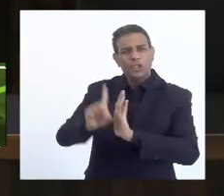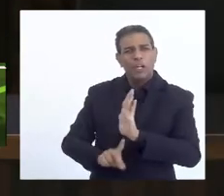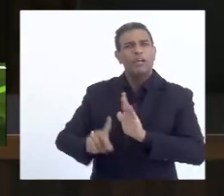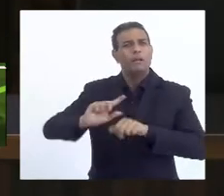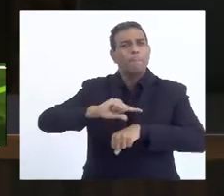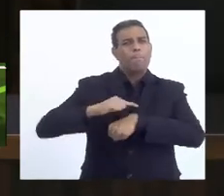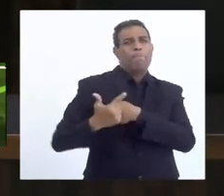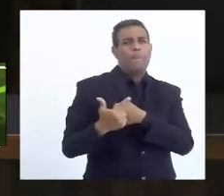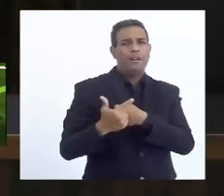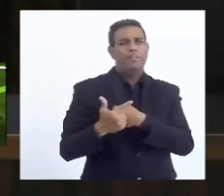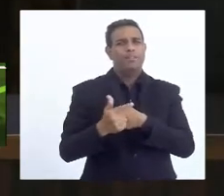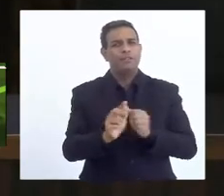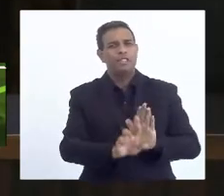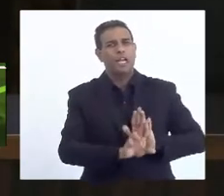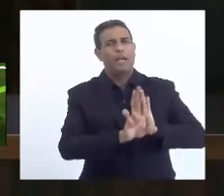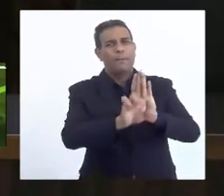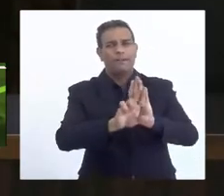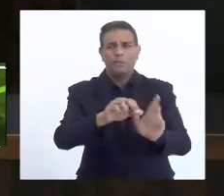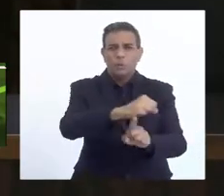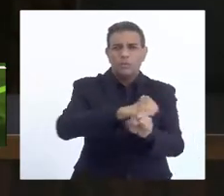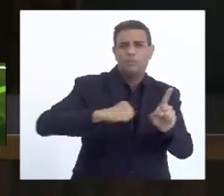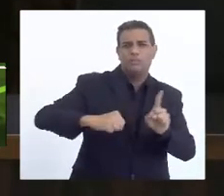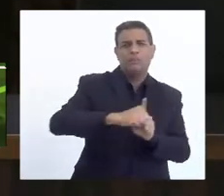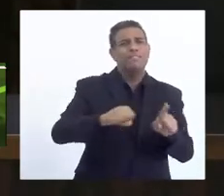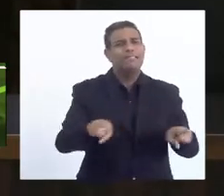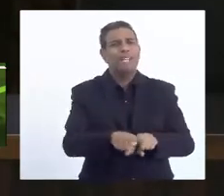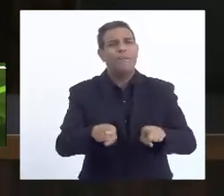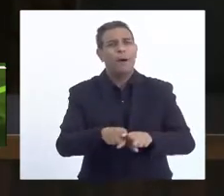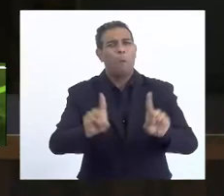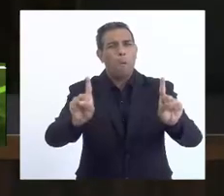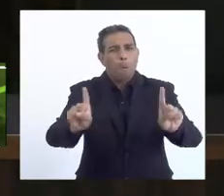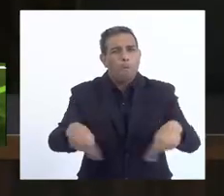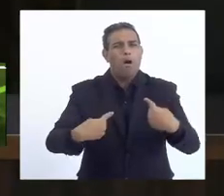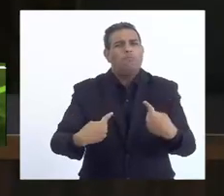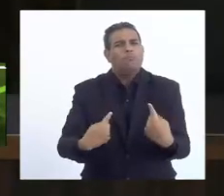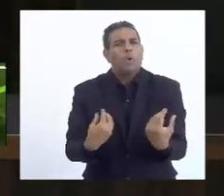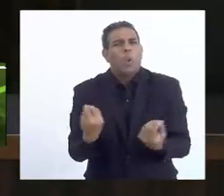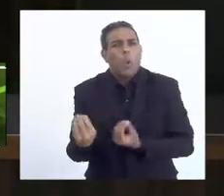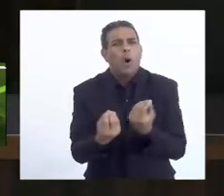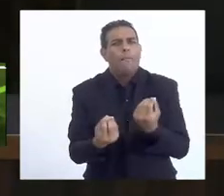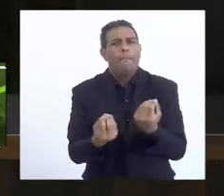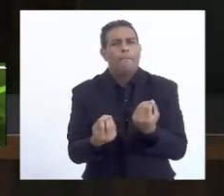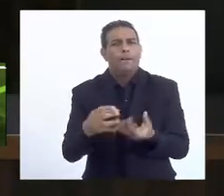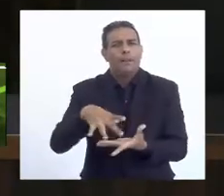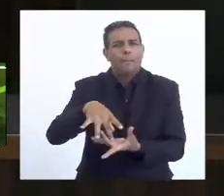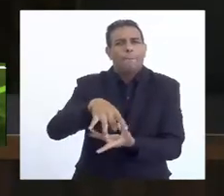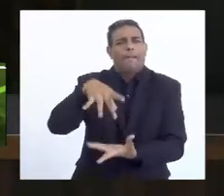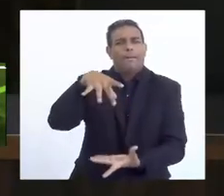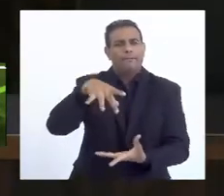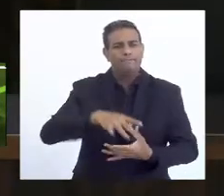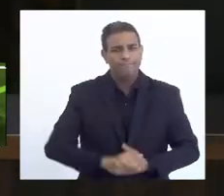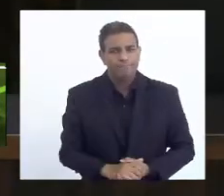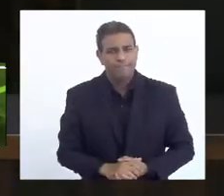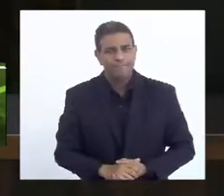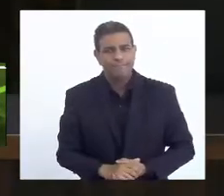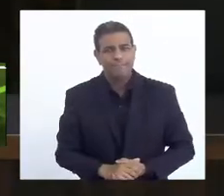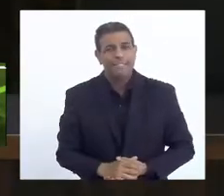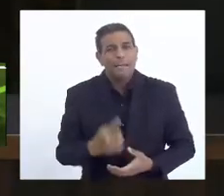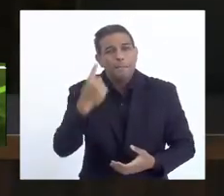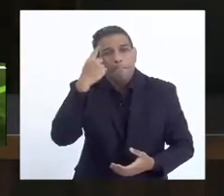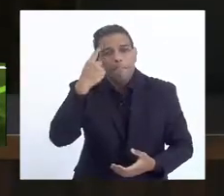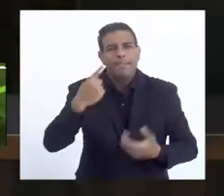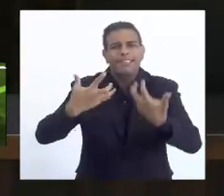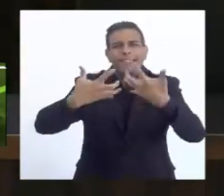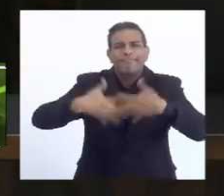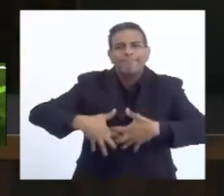papel representativo, e um ataque maior, que é um ataque à nossa democracia. Então, nós precisamos